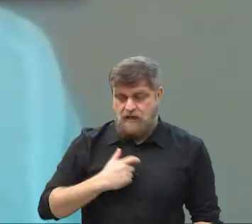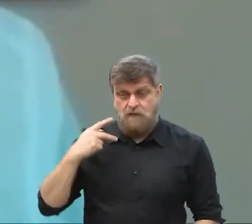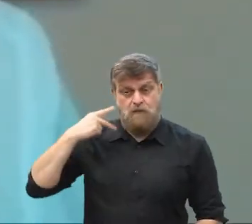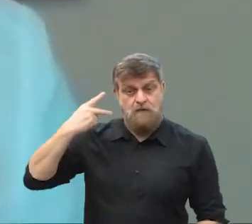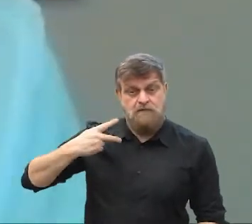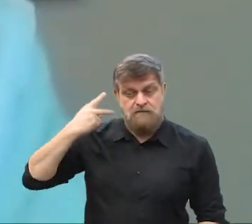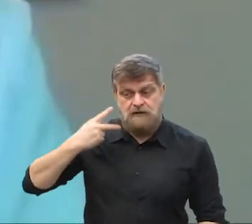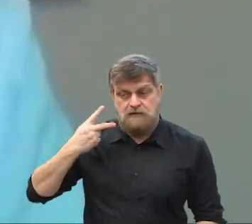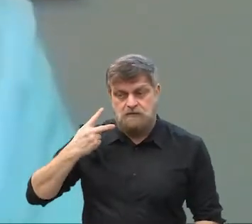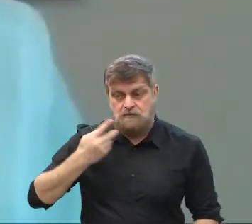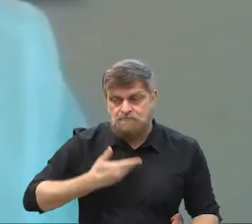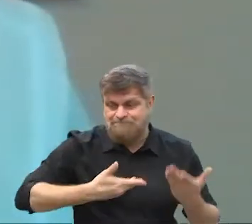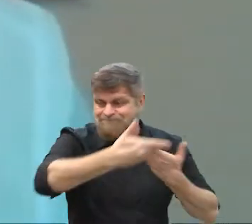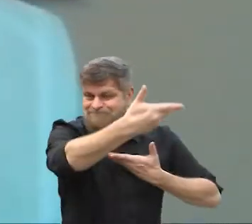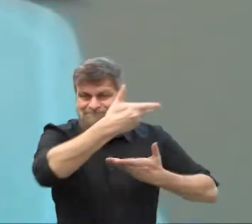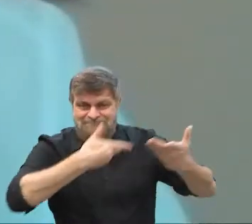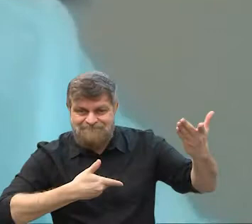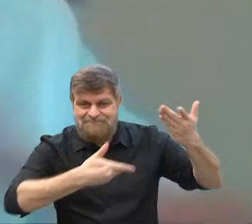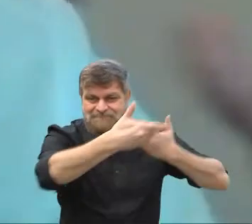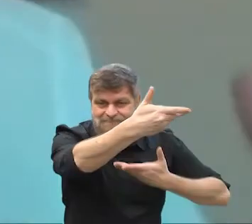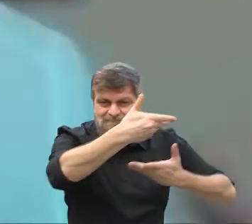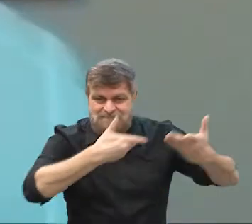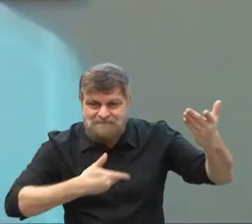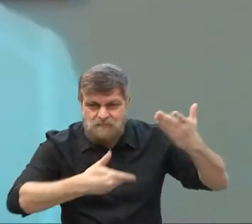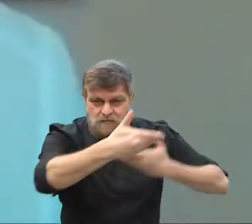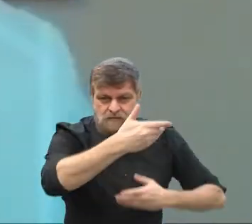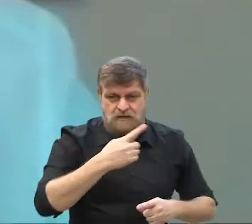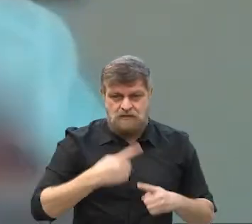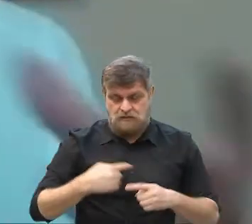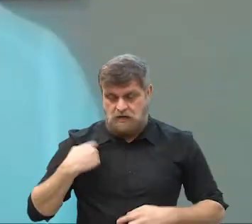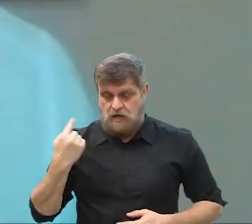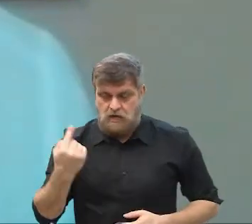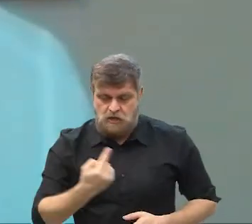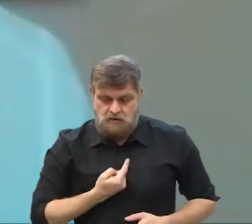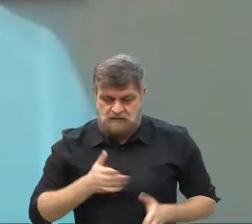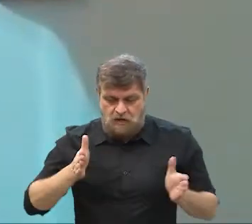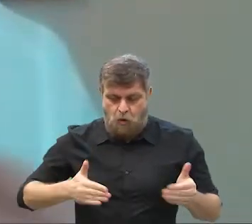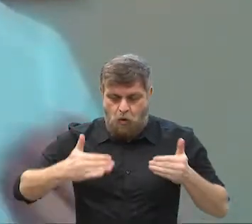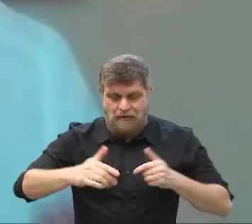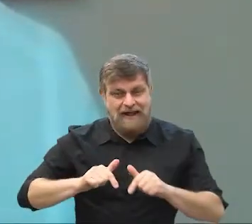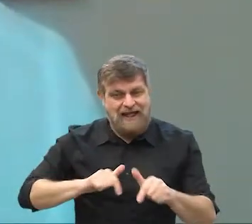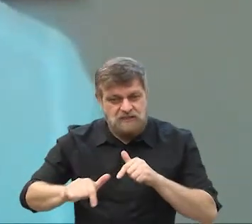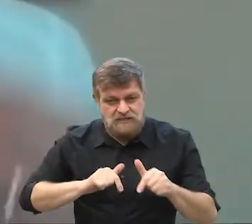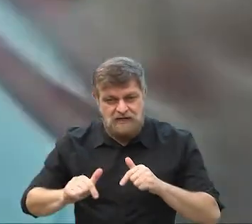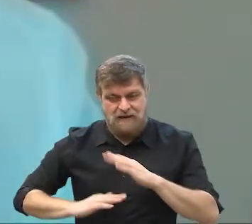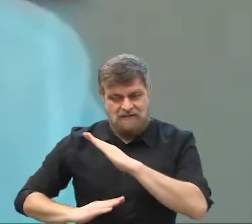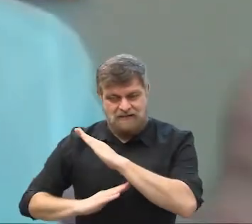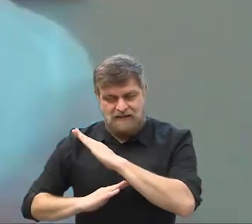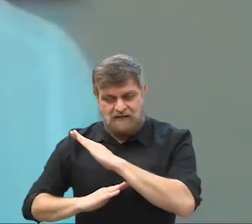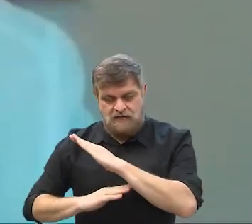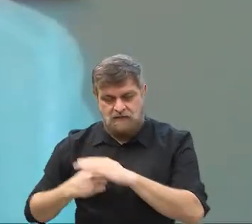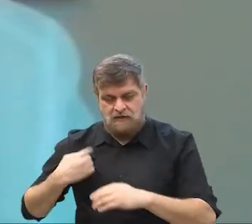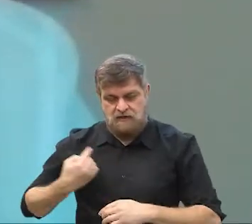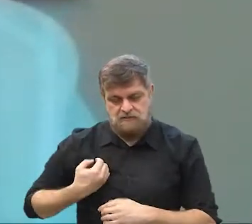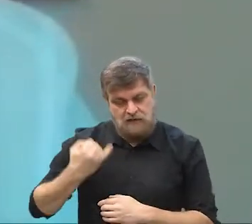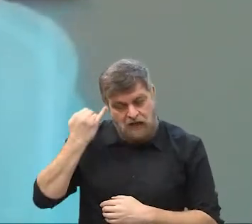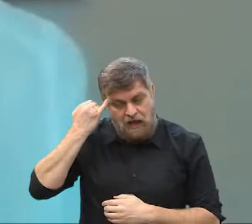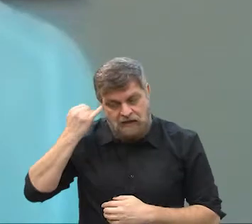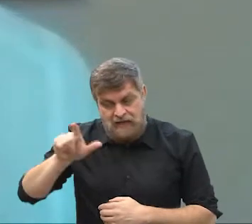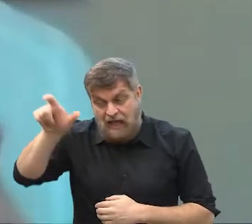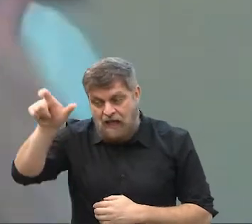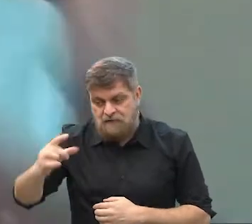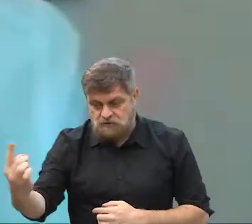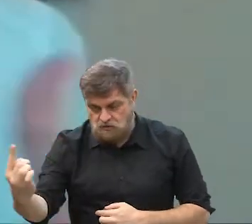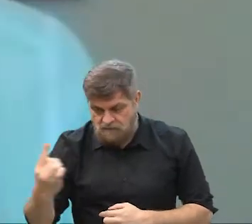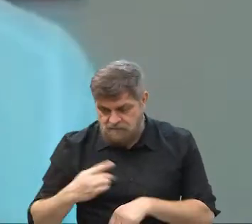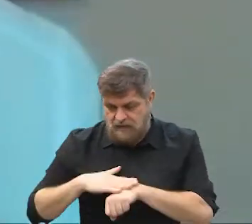vereador um facilitador, talvez pela nossa estrutura de gabinete, transmita essa ideia que seja mais